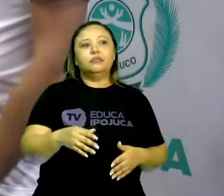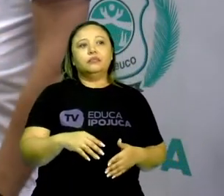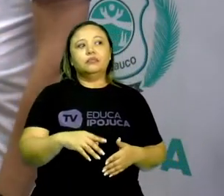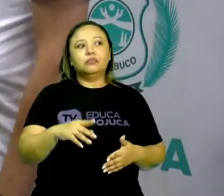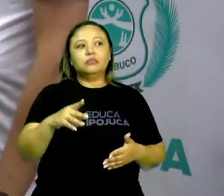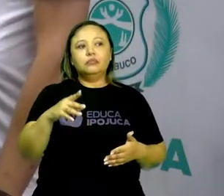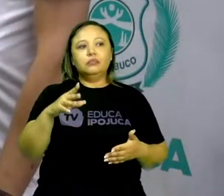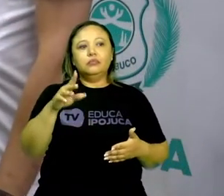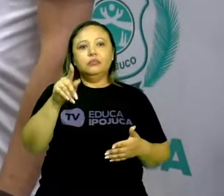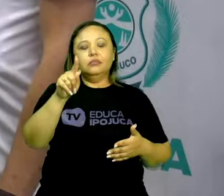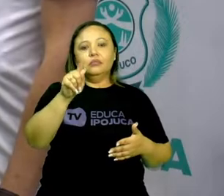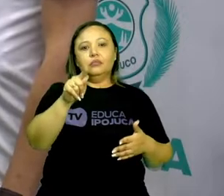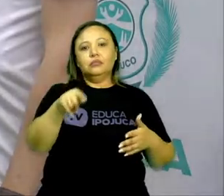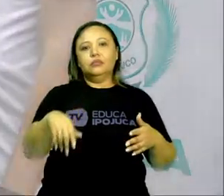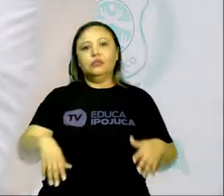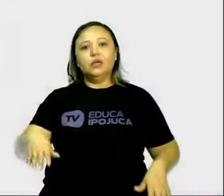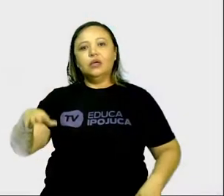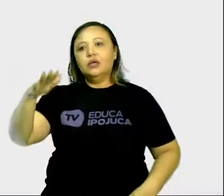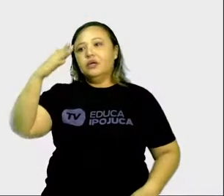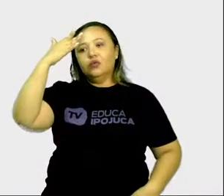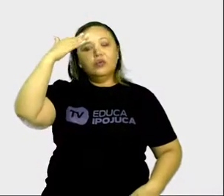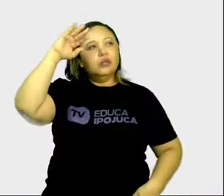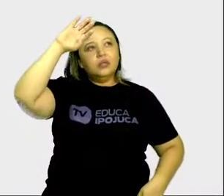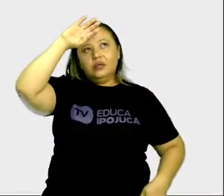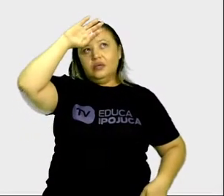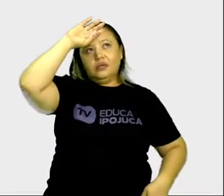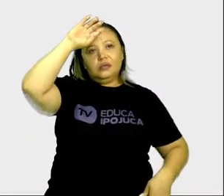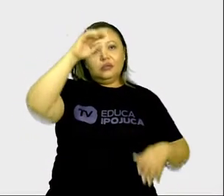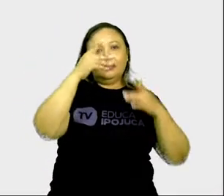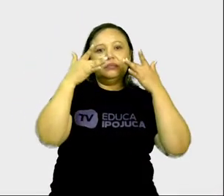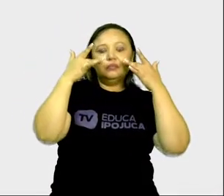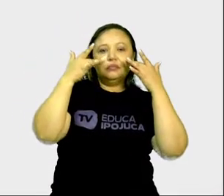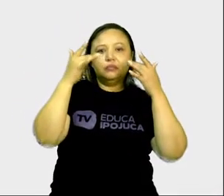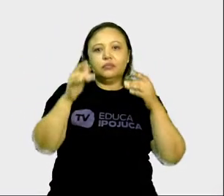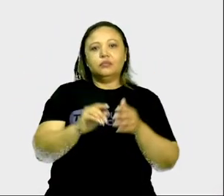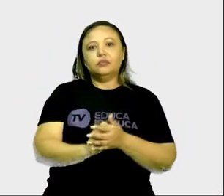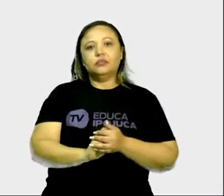passe. O melodrama influenciou muito